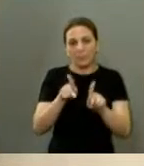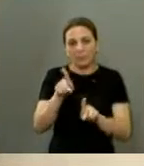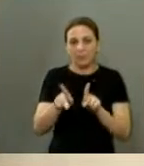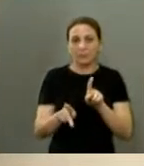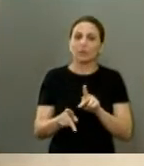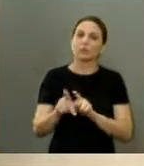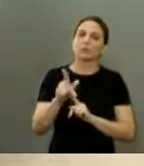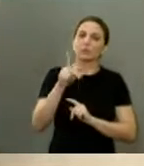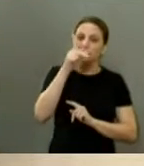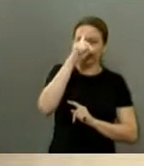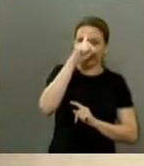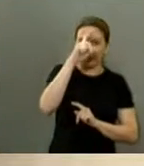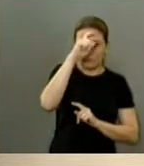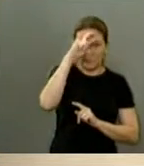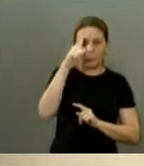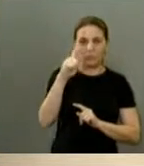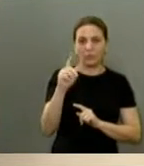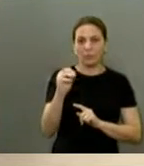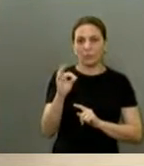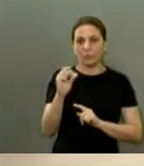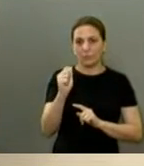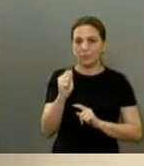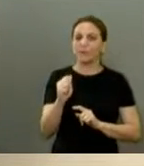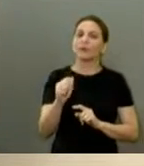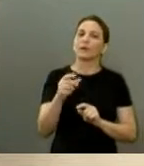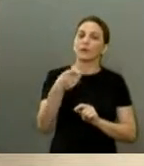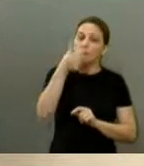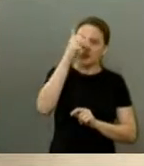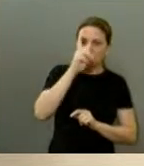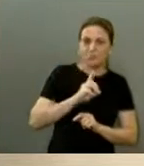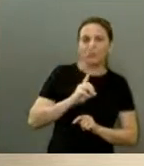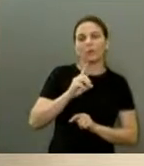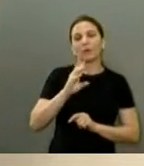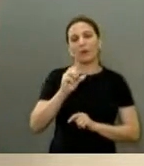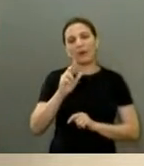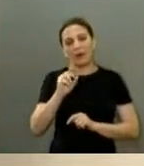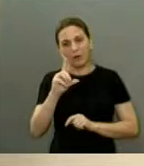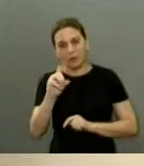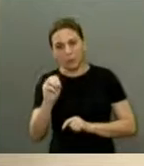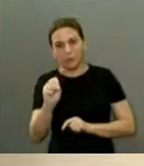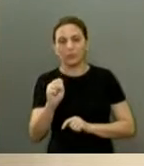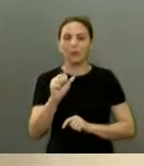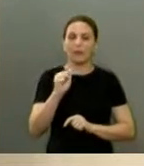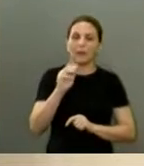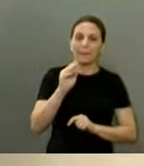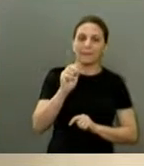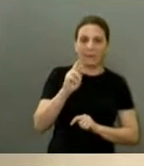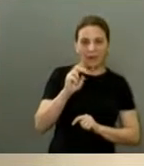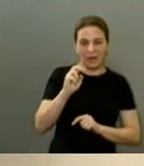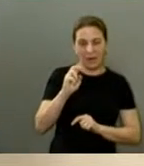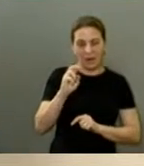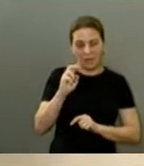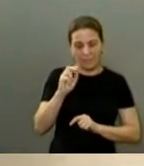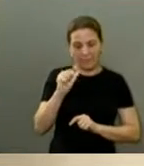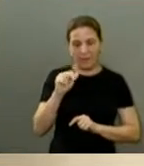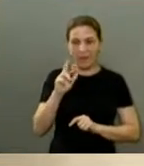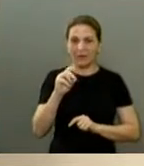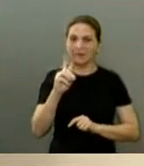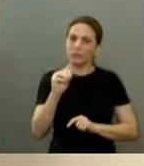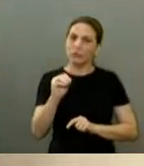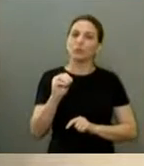Leite, principalmente para a direção, doutor Carlos Fernando, doutor Abelardo, Dr. Bronha, que é diretor clínico,